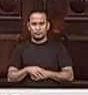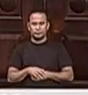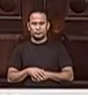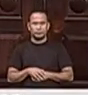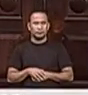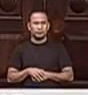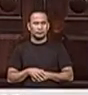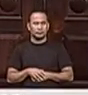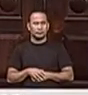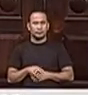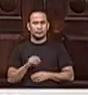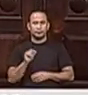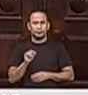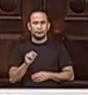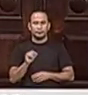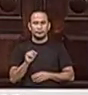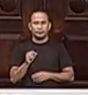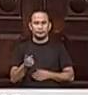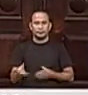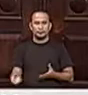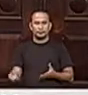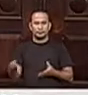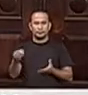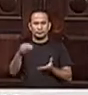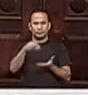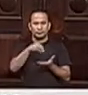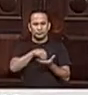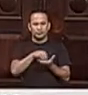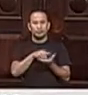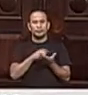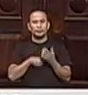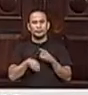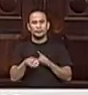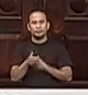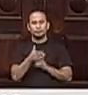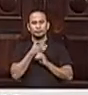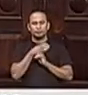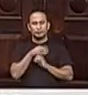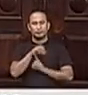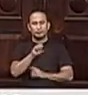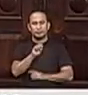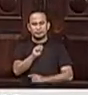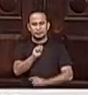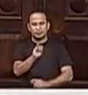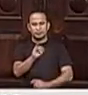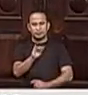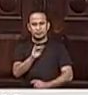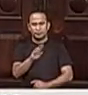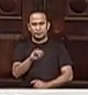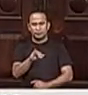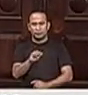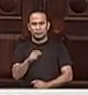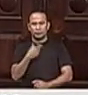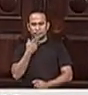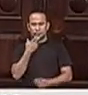corporação que integra a Defesa Civil e não a Secretaria de